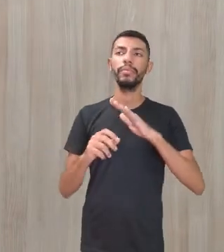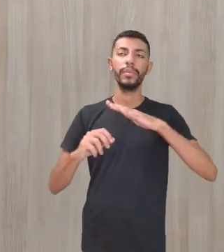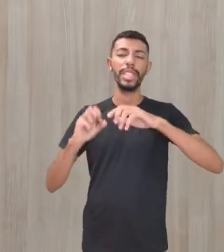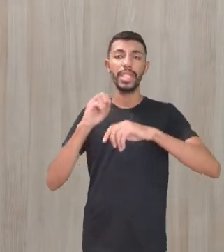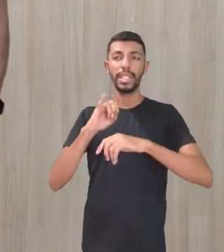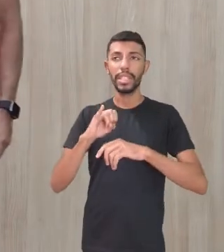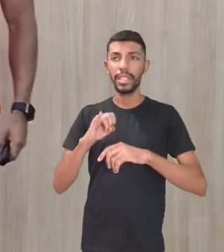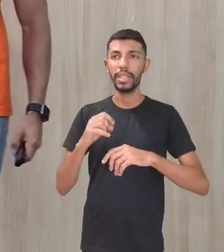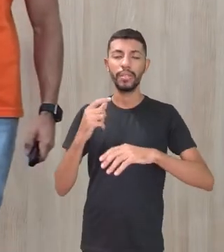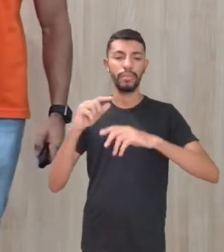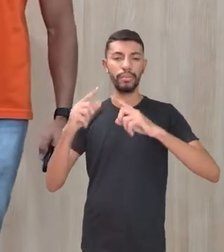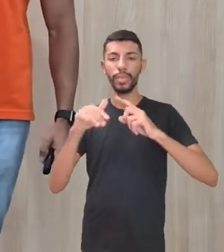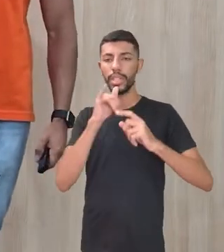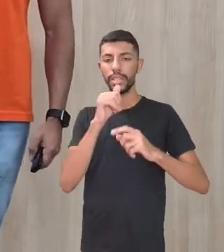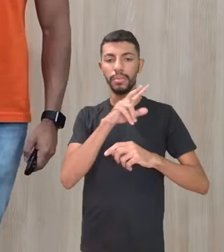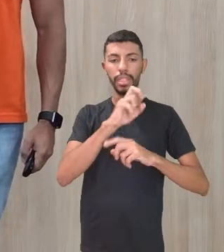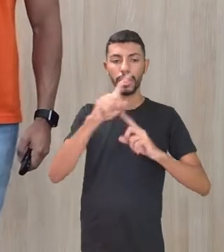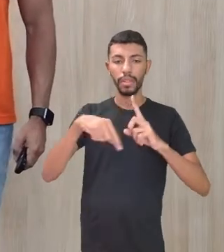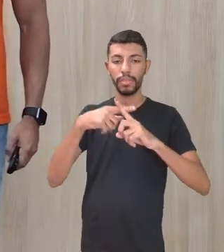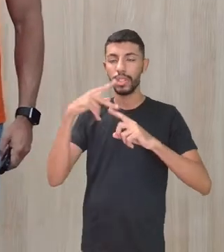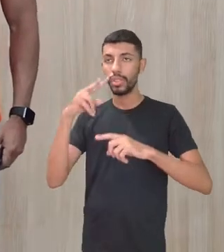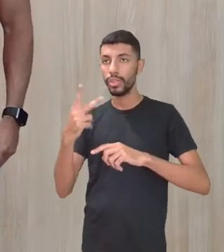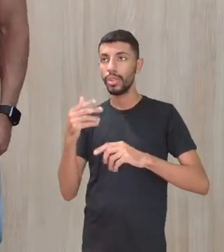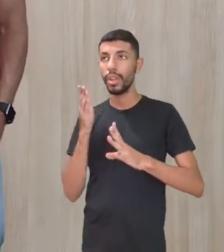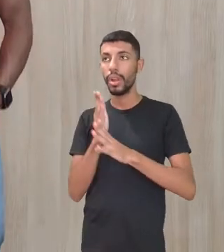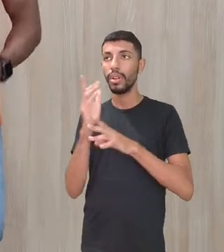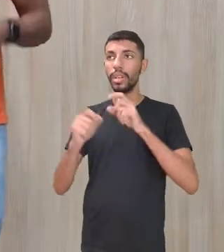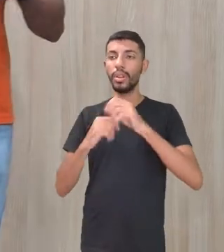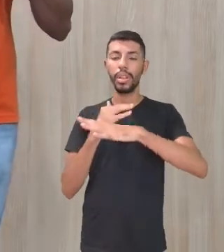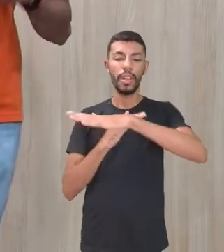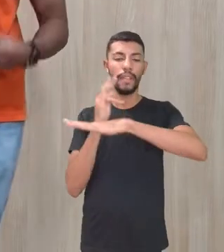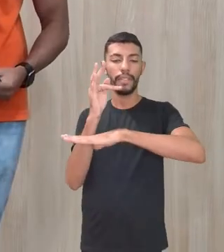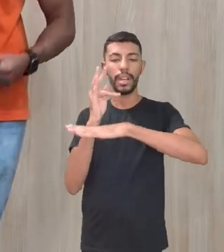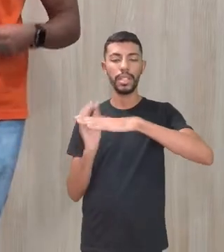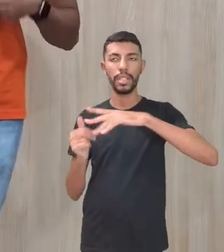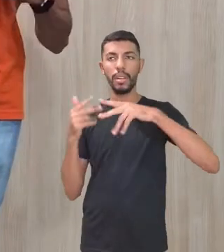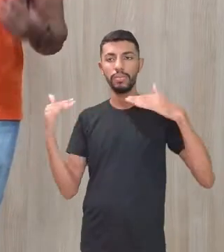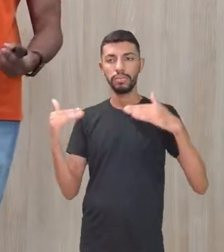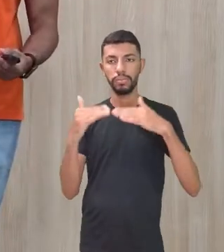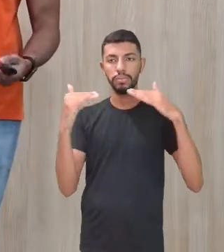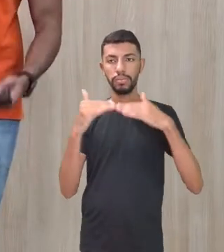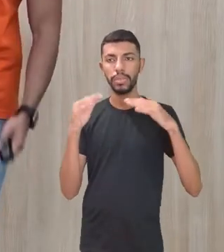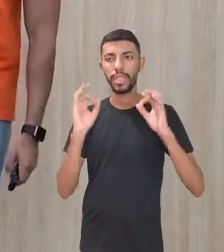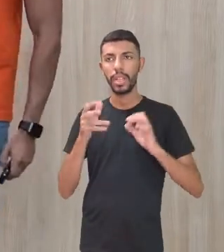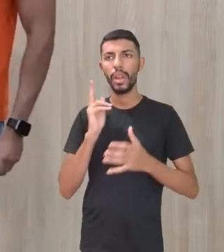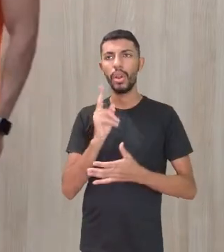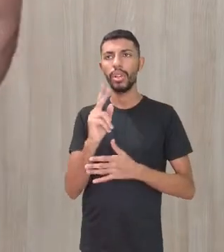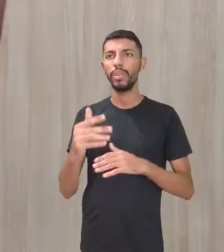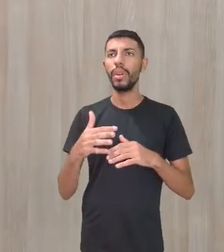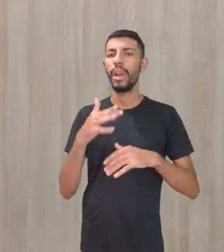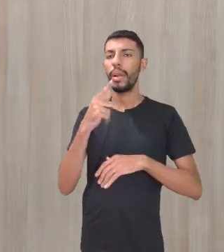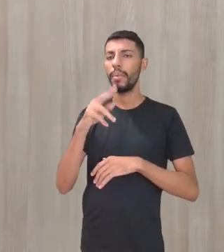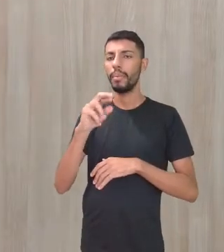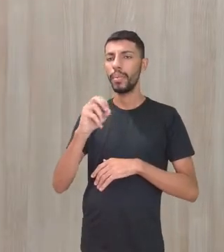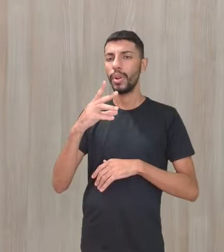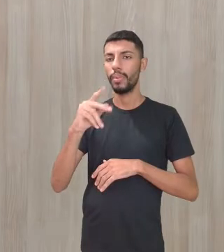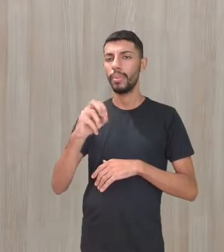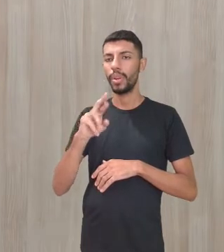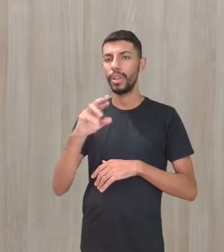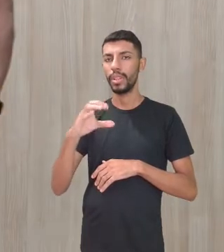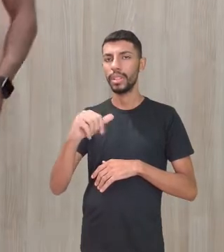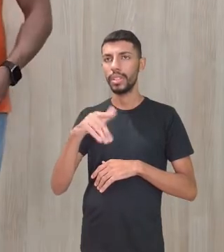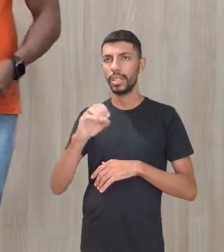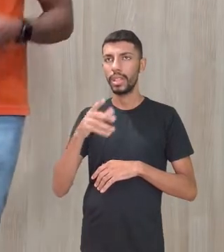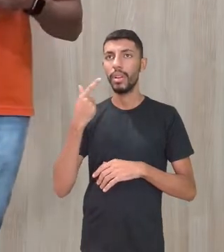2, para eu encontrar uma fração equivalente, ou seja, para eu manter a proporção, eu preciso multiplicar o